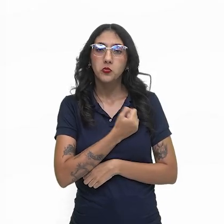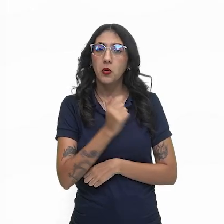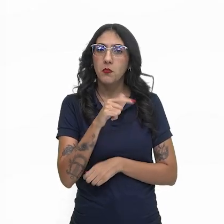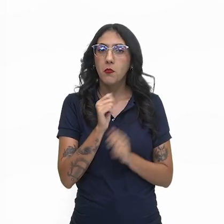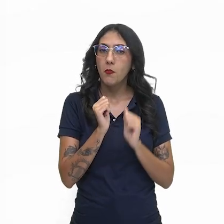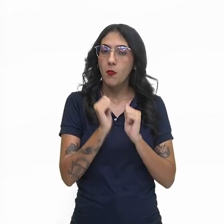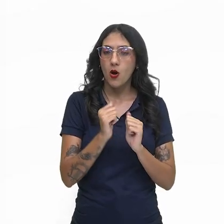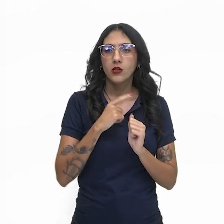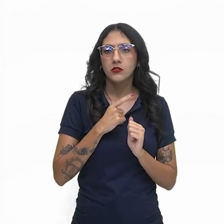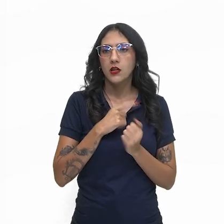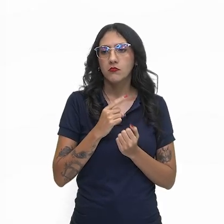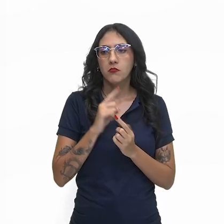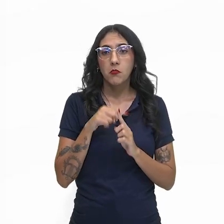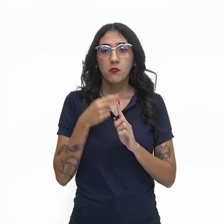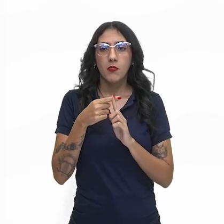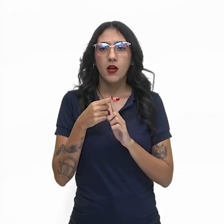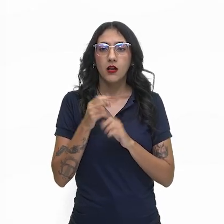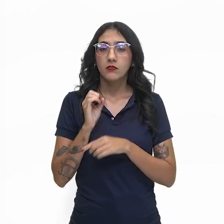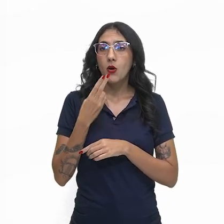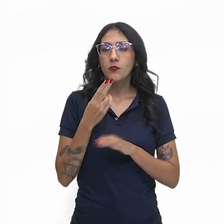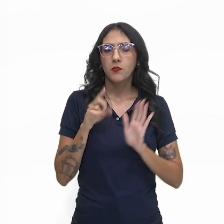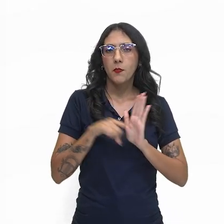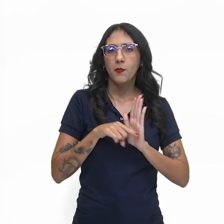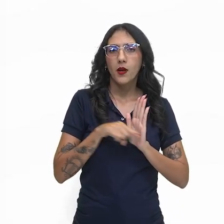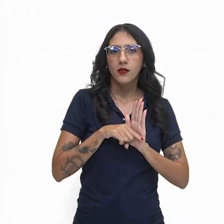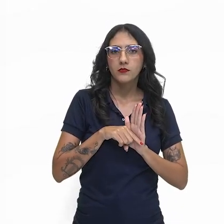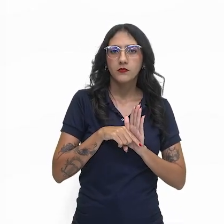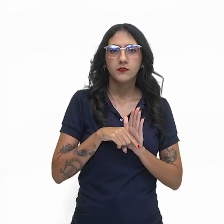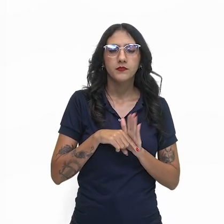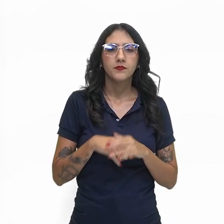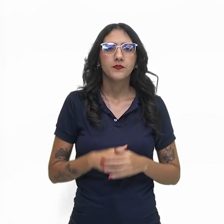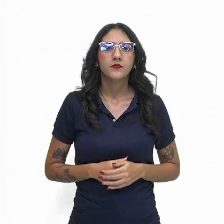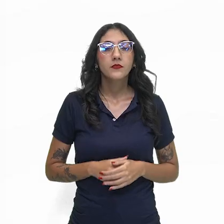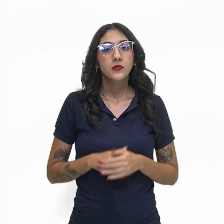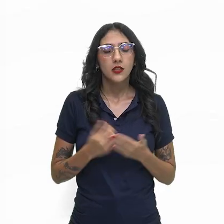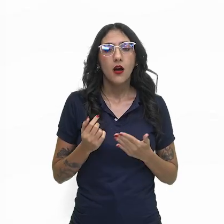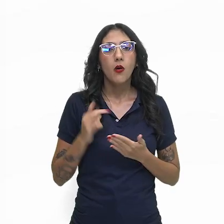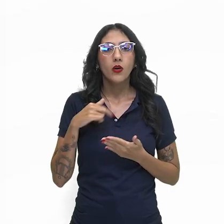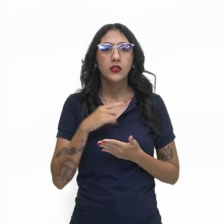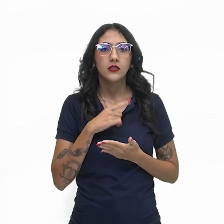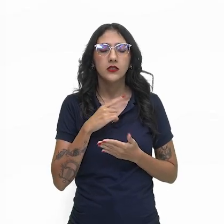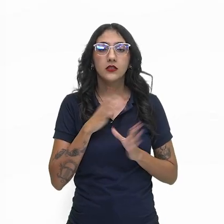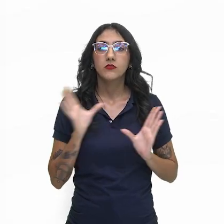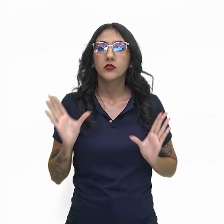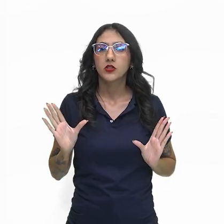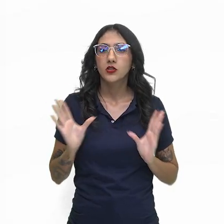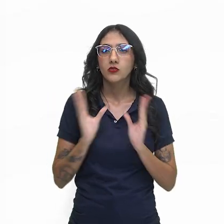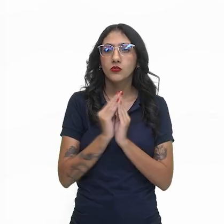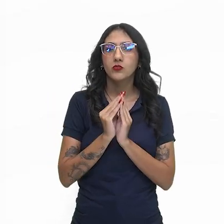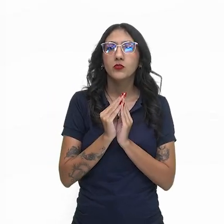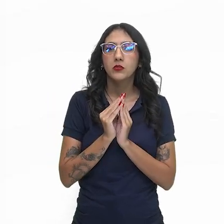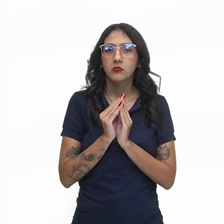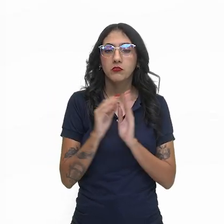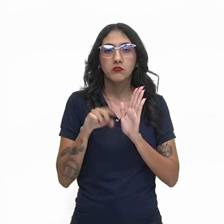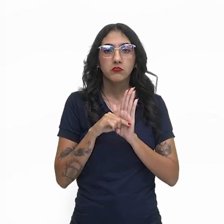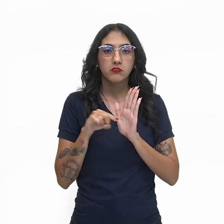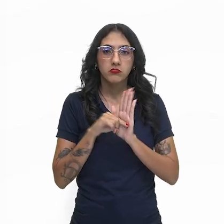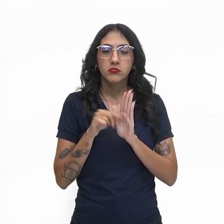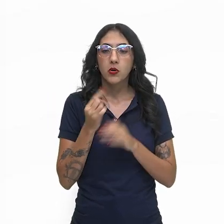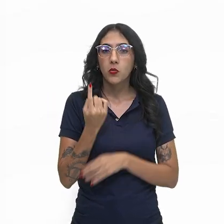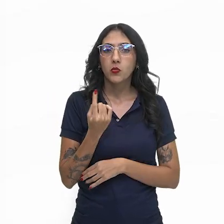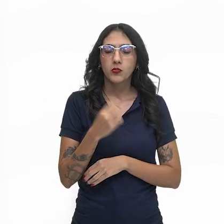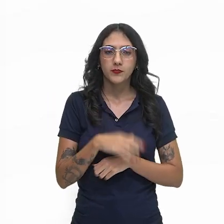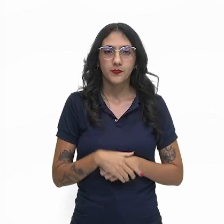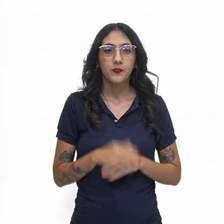posso aumentar ou diminuir. Neste caso aqui, ó, ficou, este arredondamento ficou igual a 1.